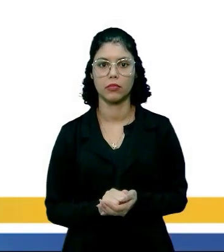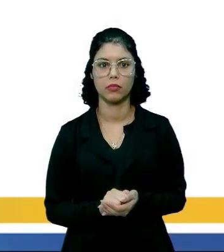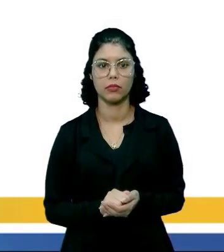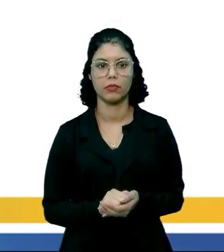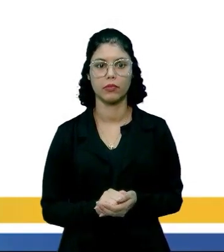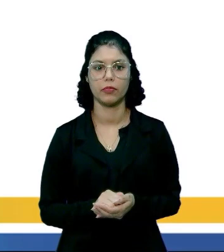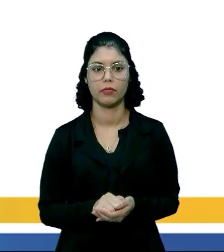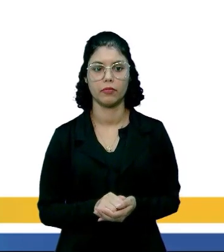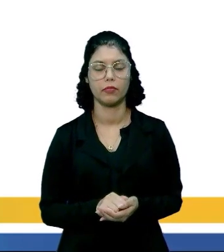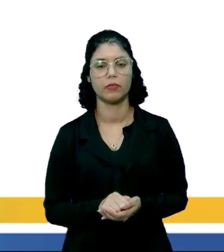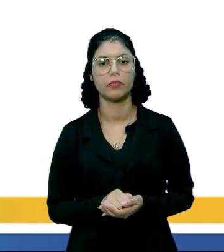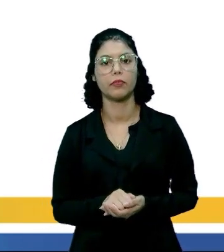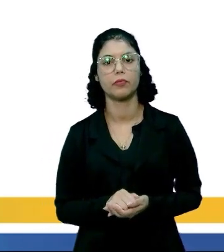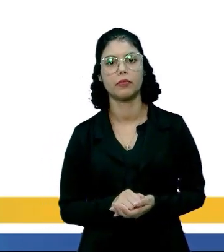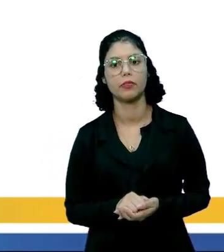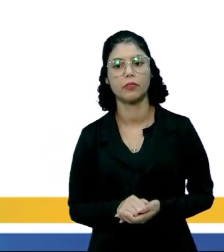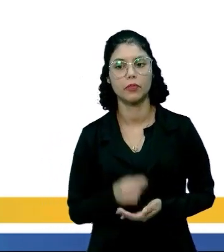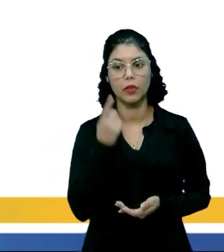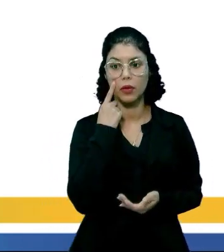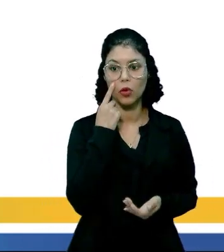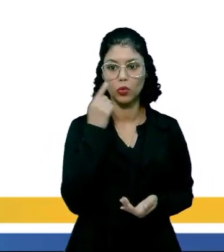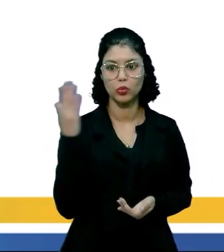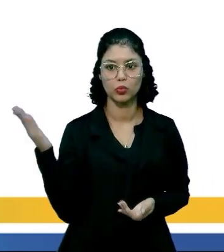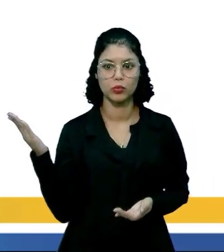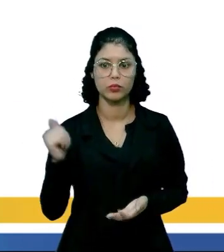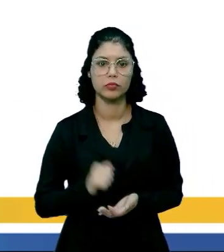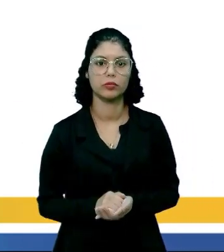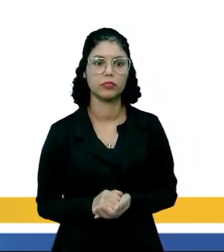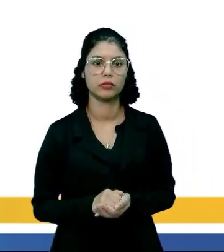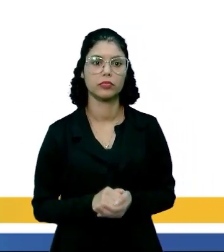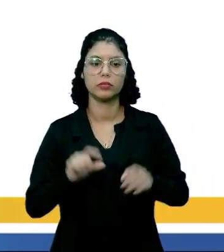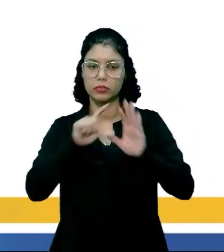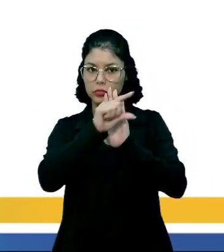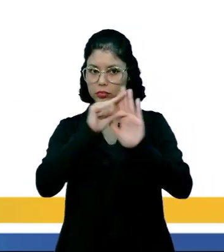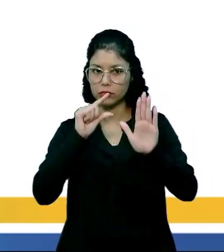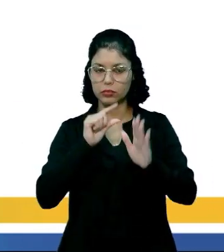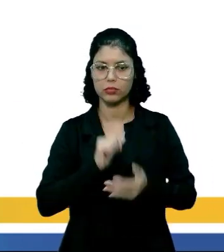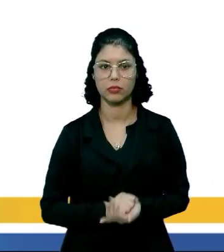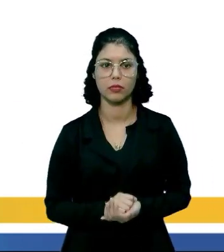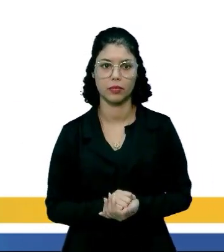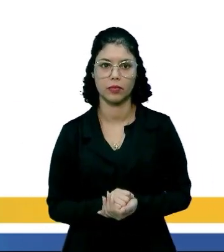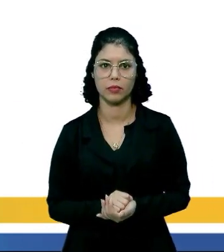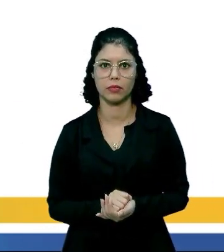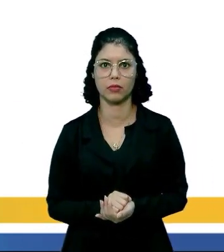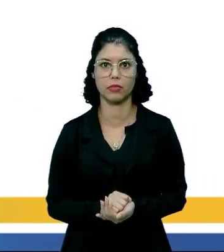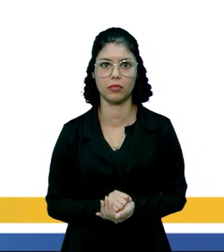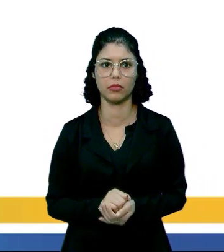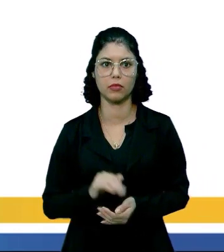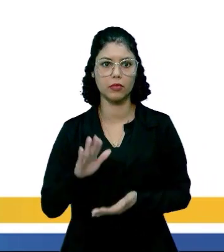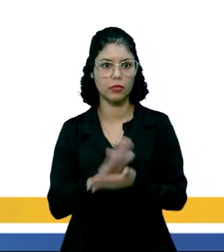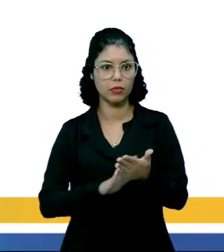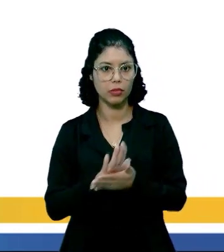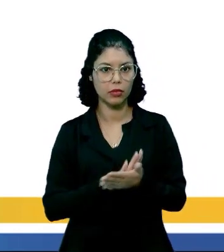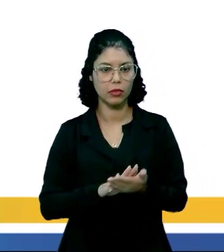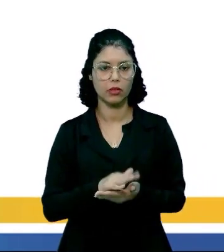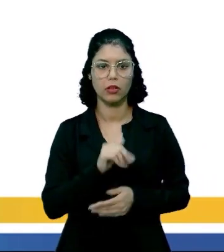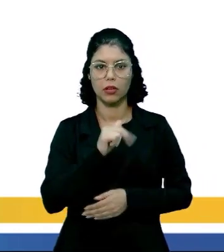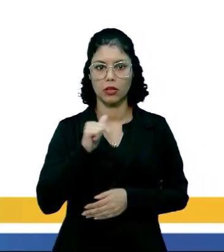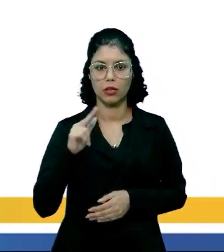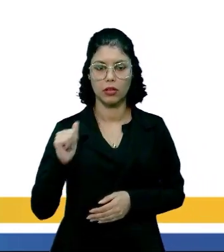tá? Olha só, esse aqui é um trecho de Tabacaria, tá? Diz assim: não sou